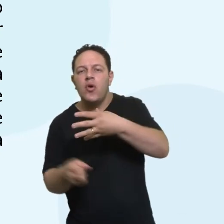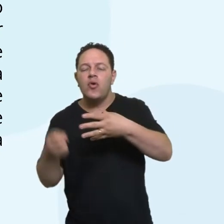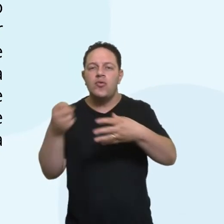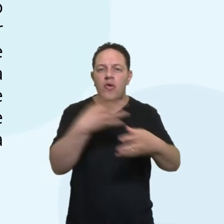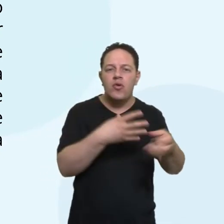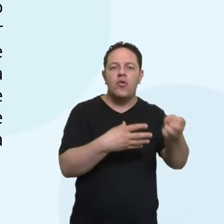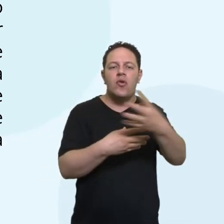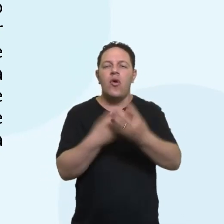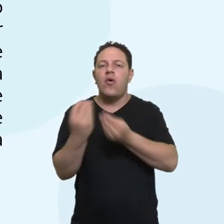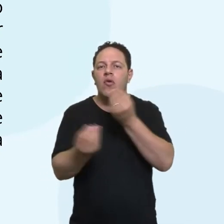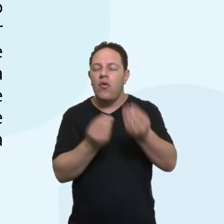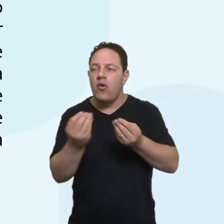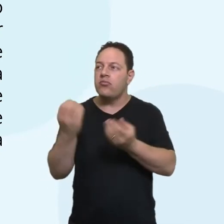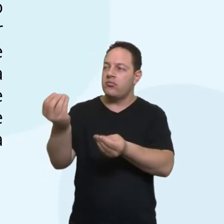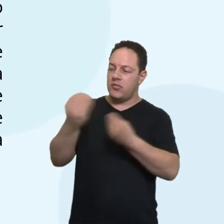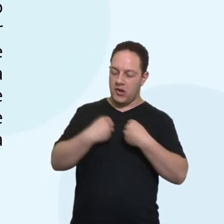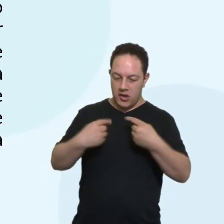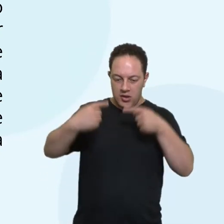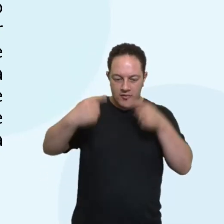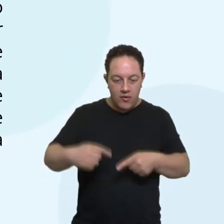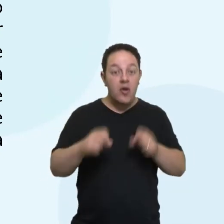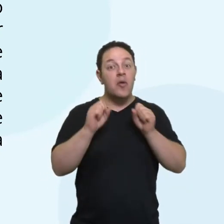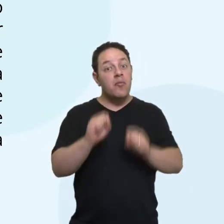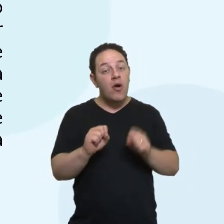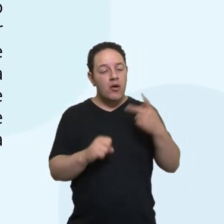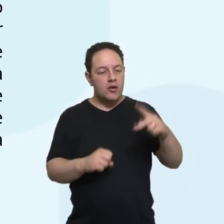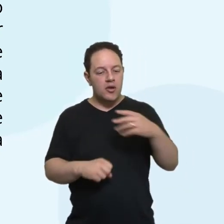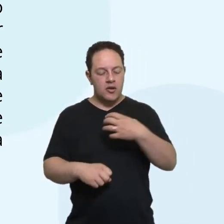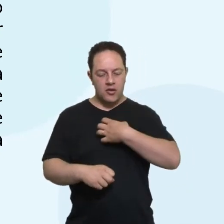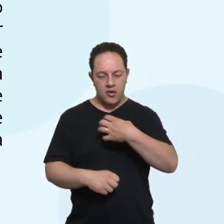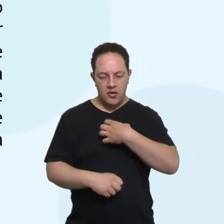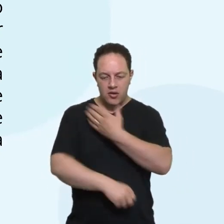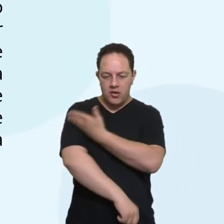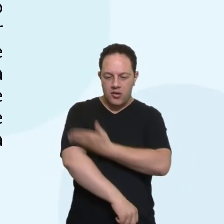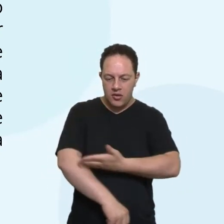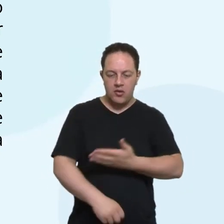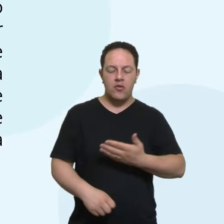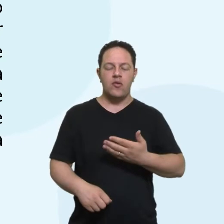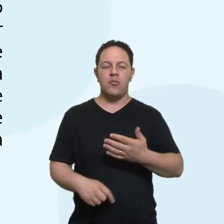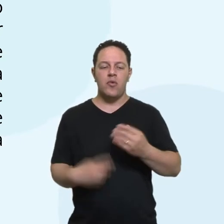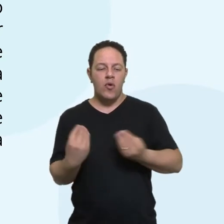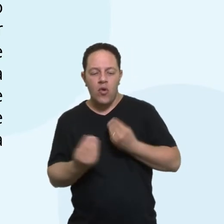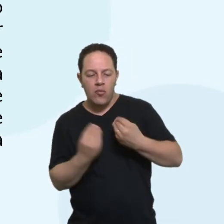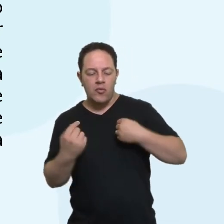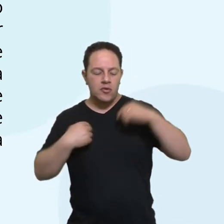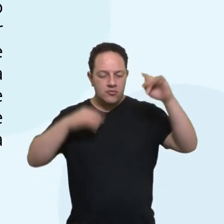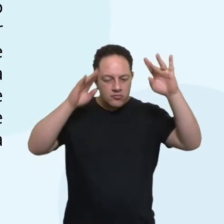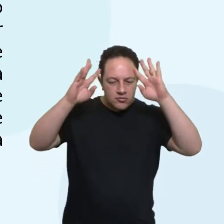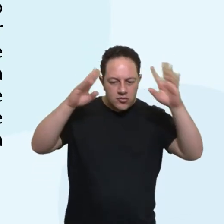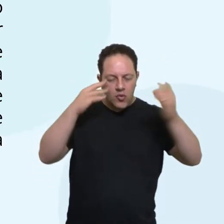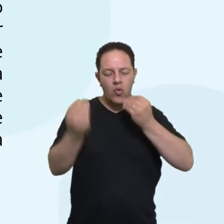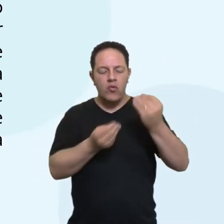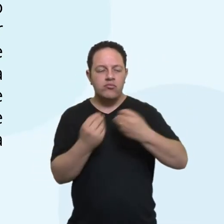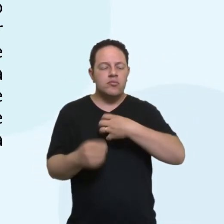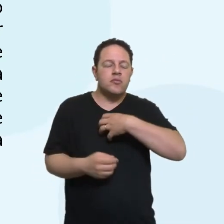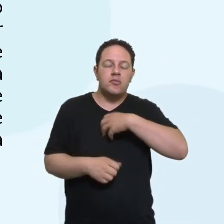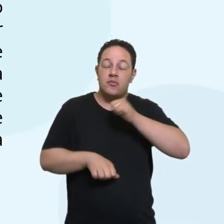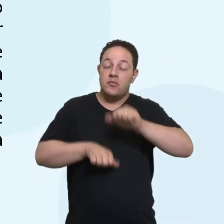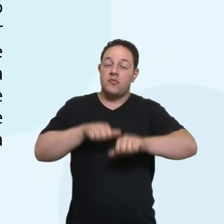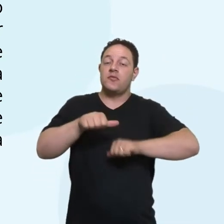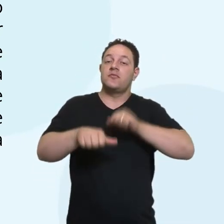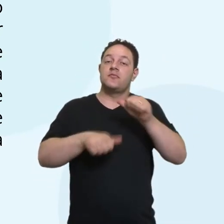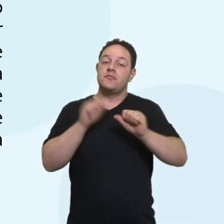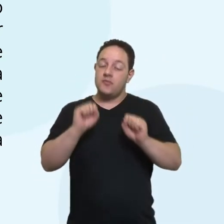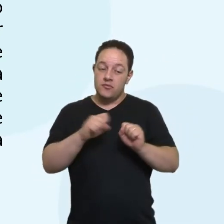e desafios pode passar a enxergar o seu comportamento pensamento e sentimentos de uma outra forma e